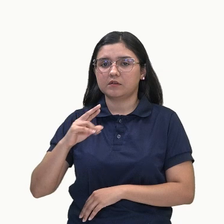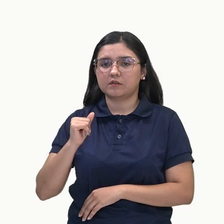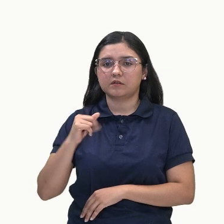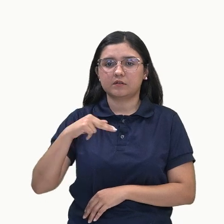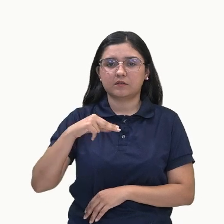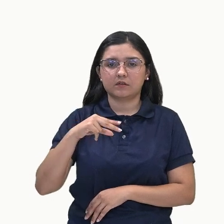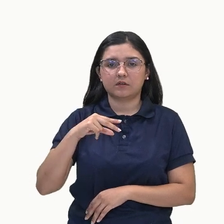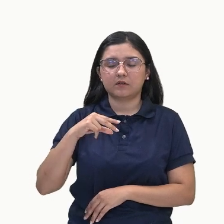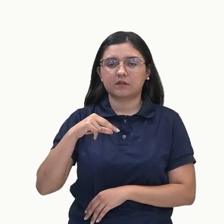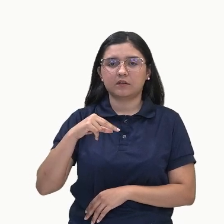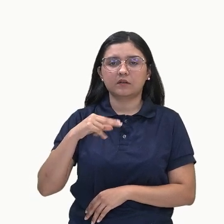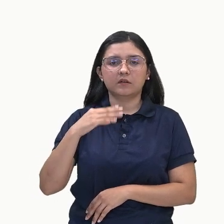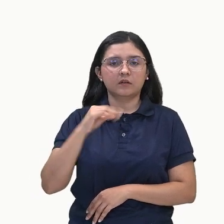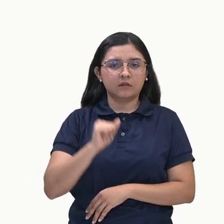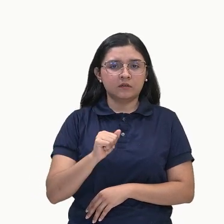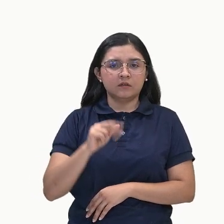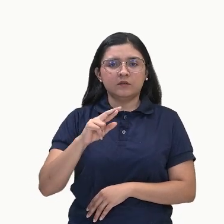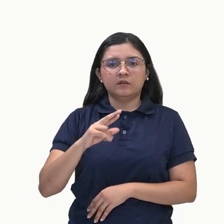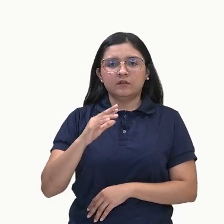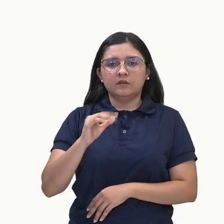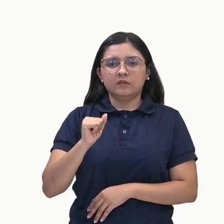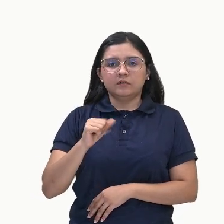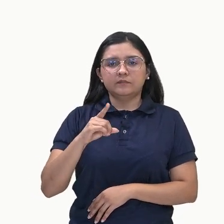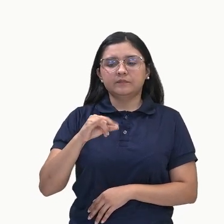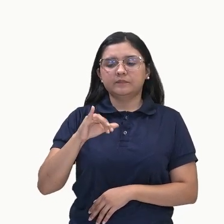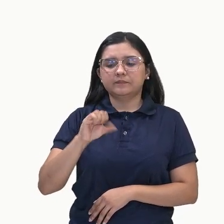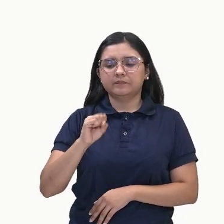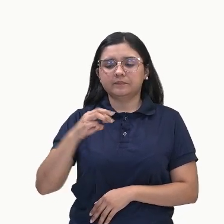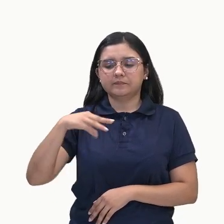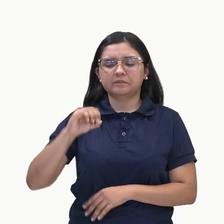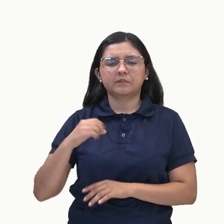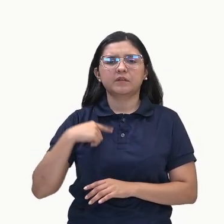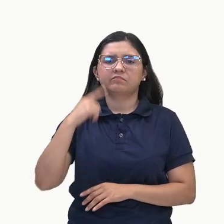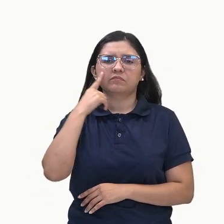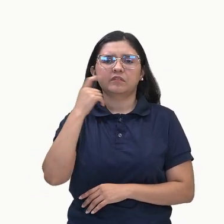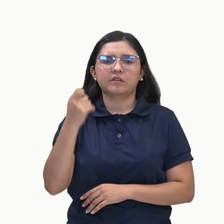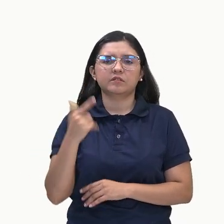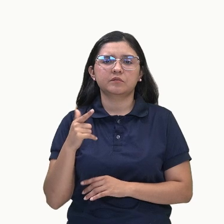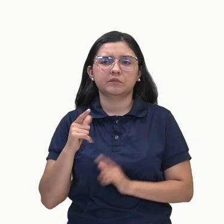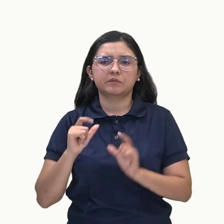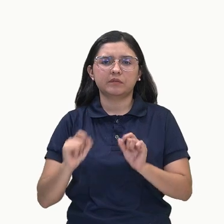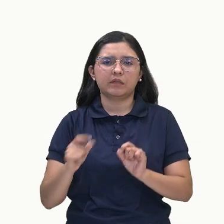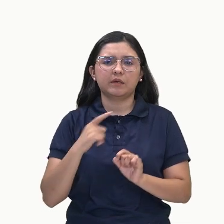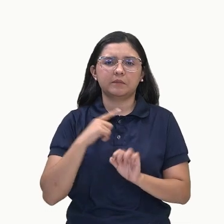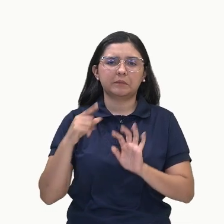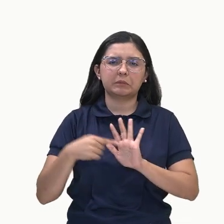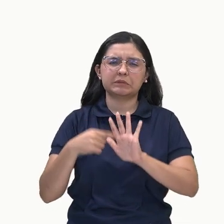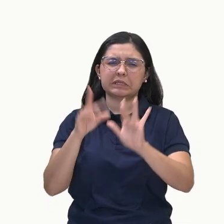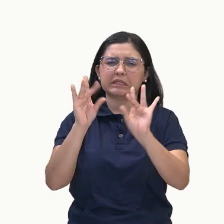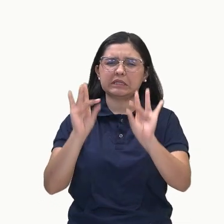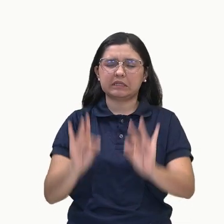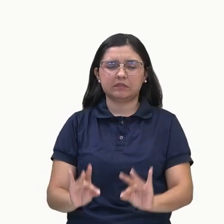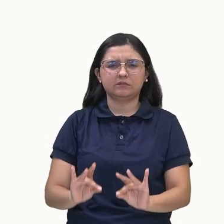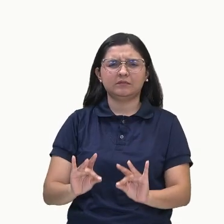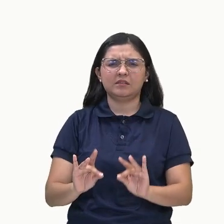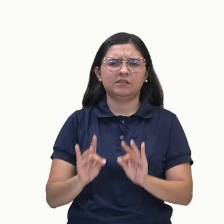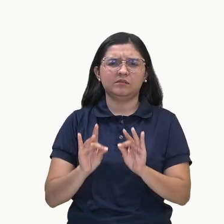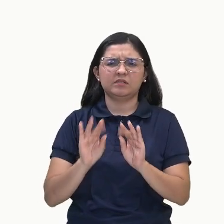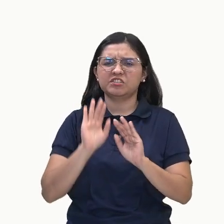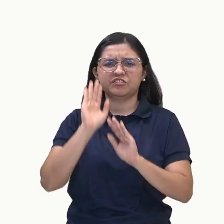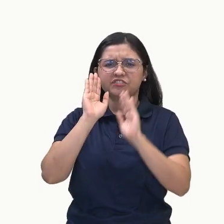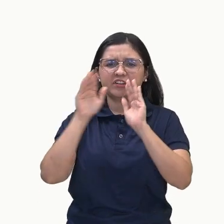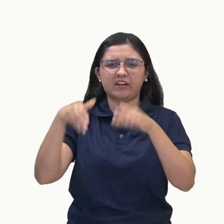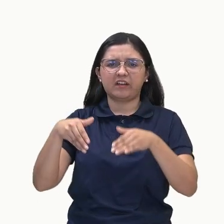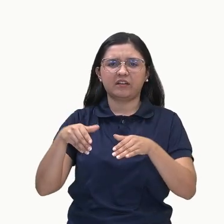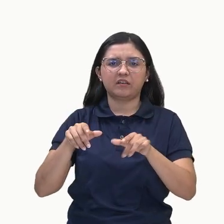porque, né, eles não se interessam muito por enfeitar, como eles falam nos